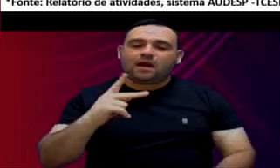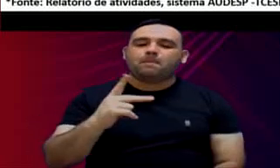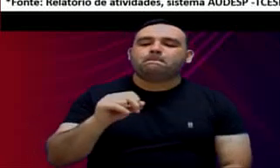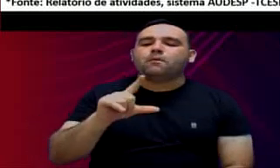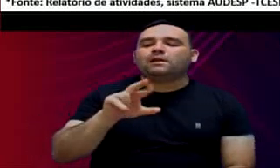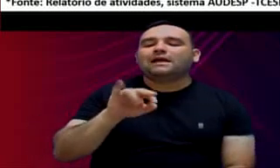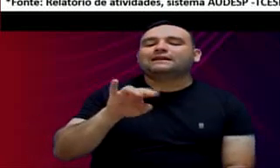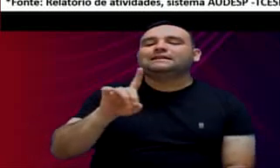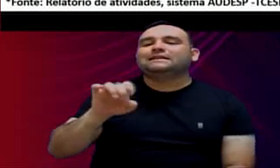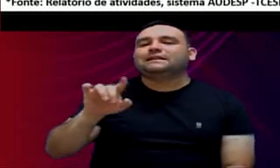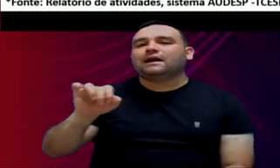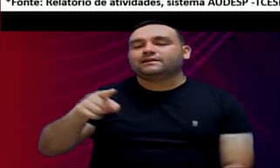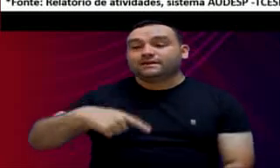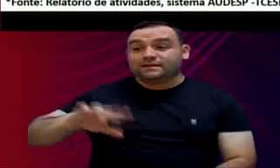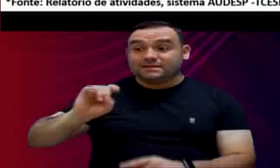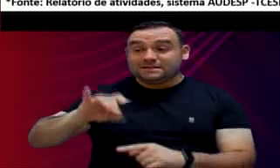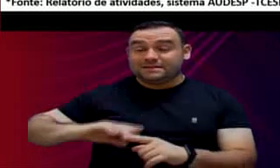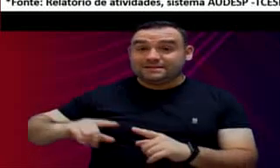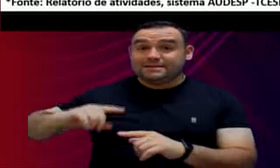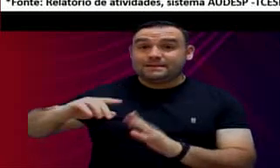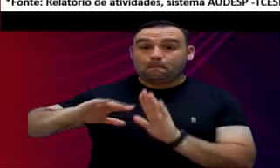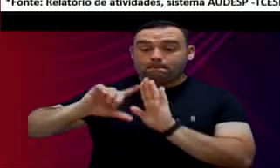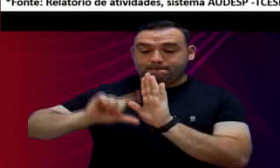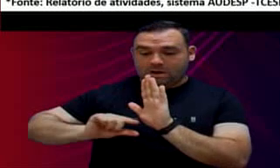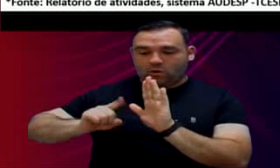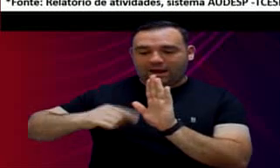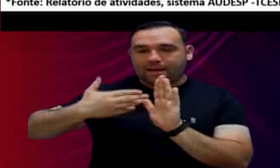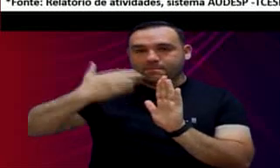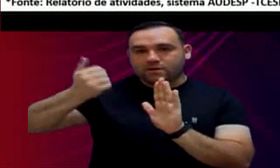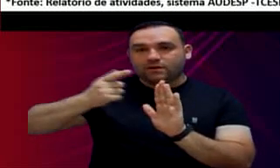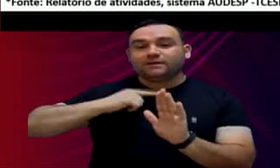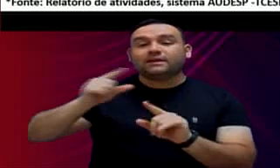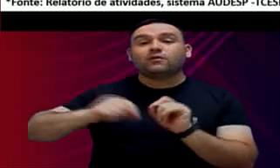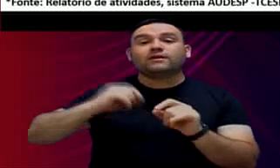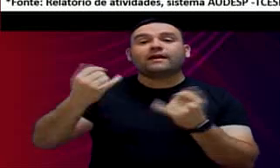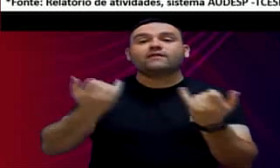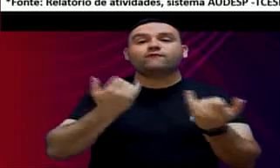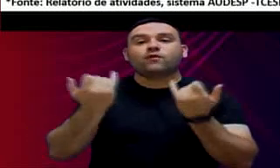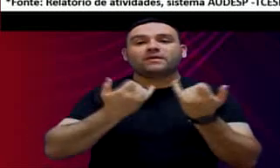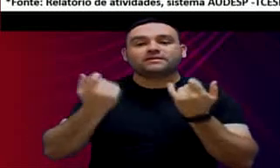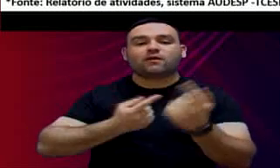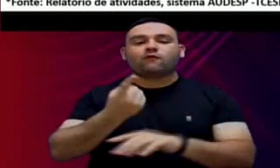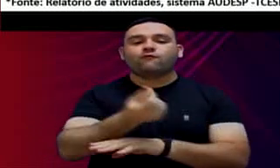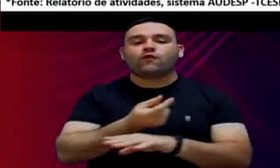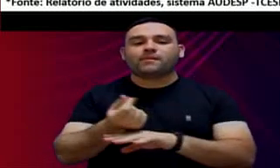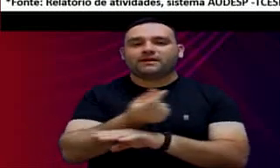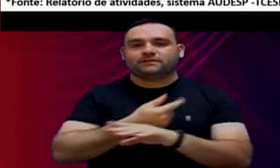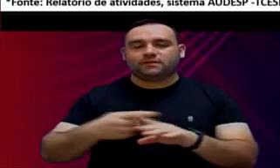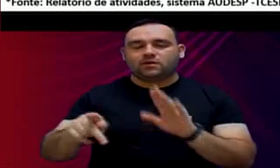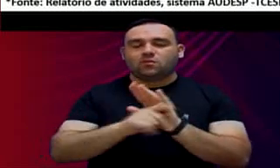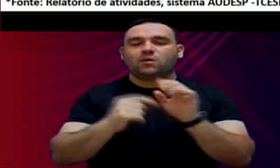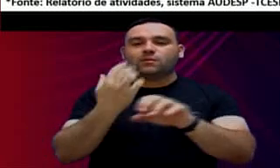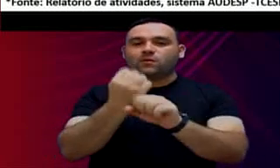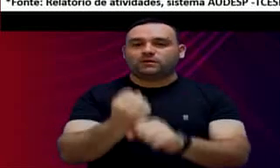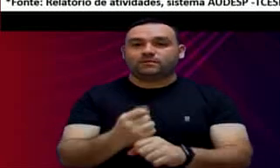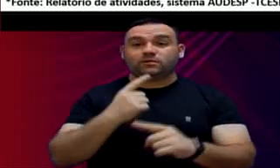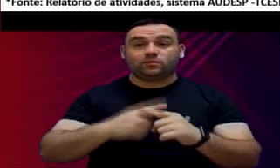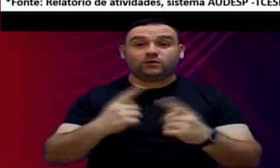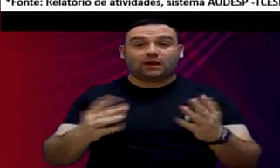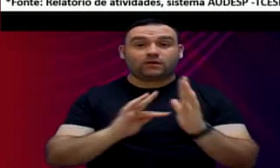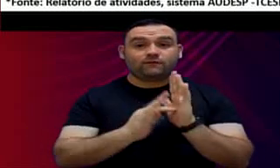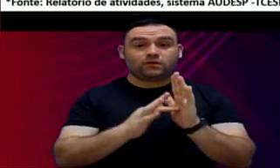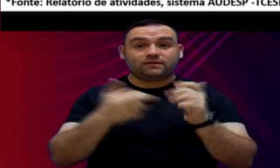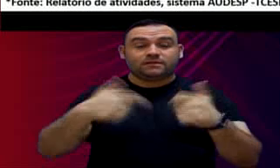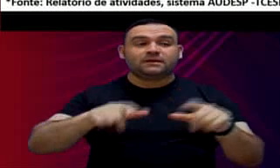quanto menor melhor né ele tem o viés de informação financeira orçamentário né porque aqui a